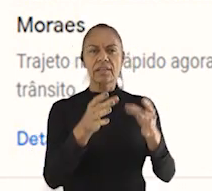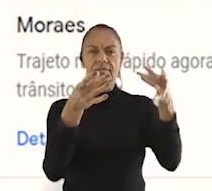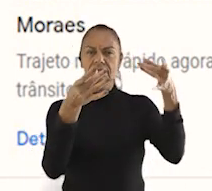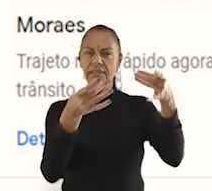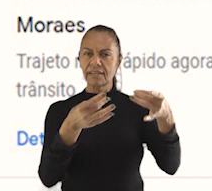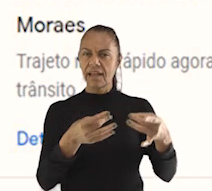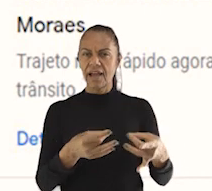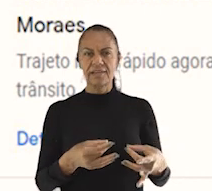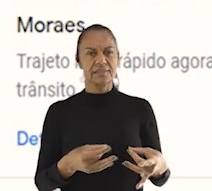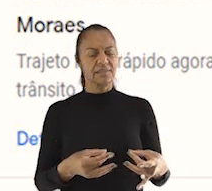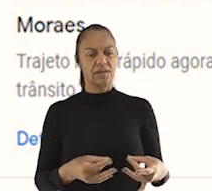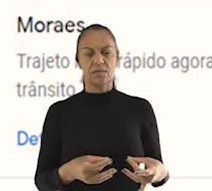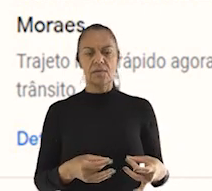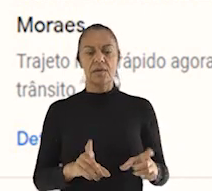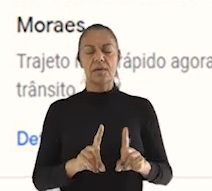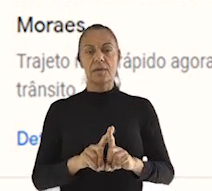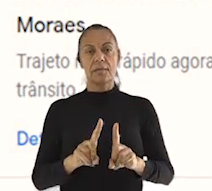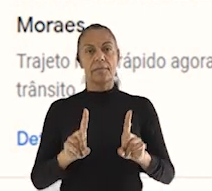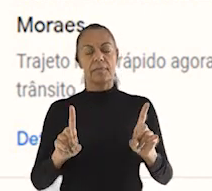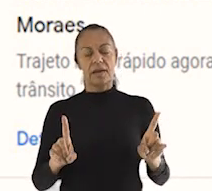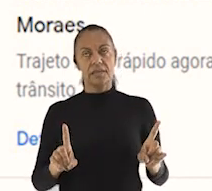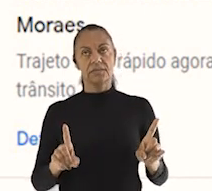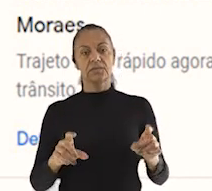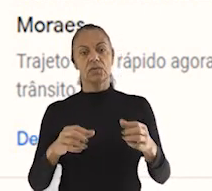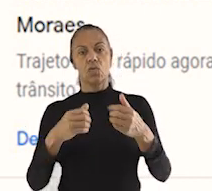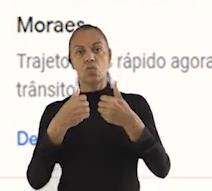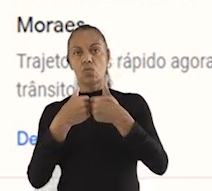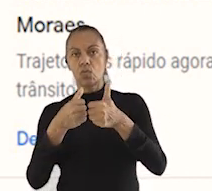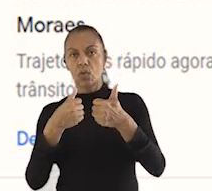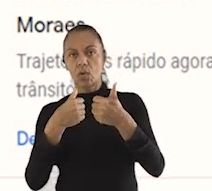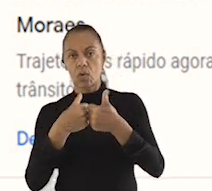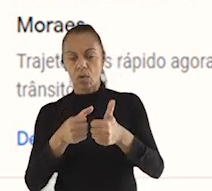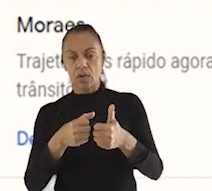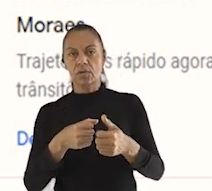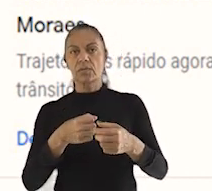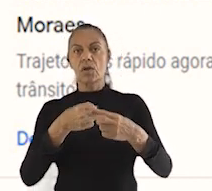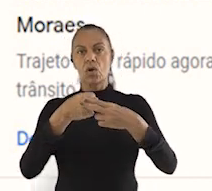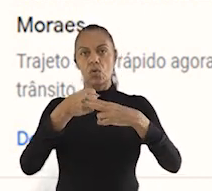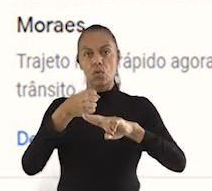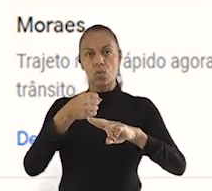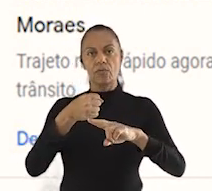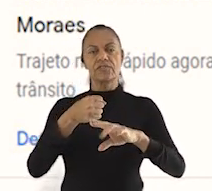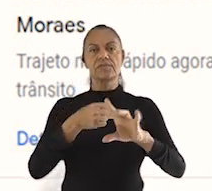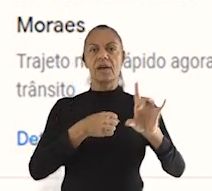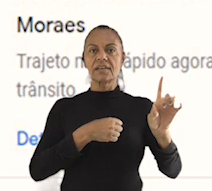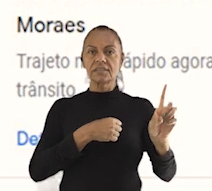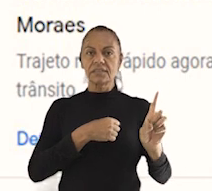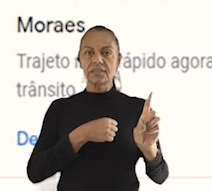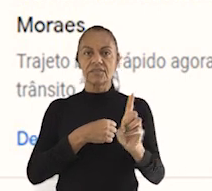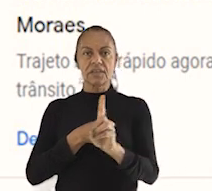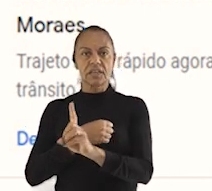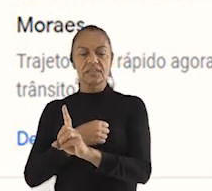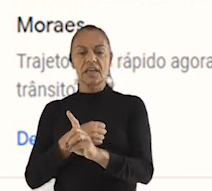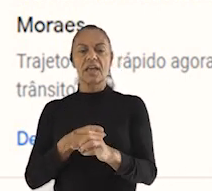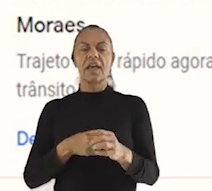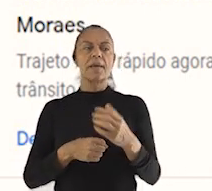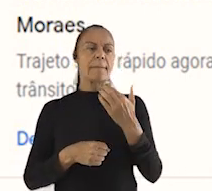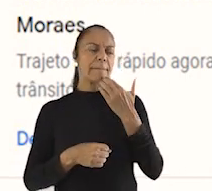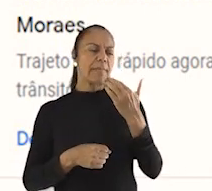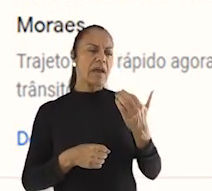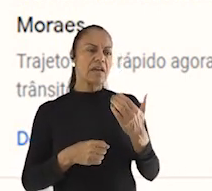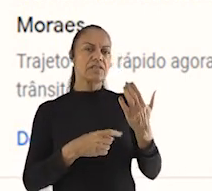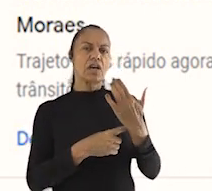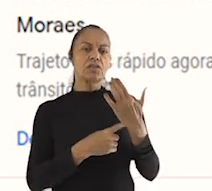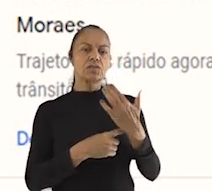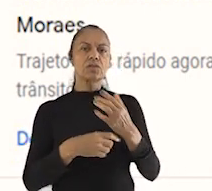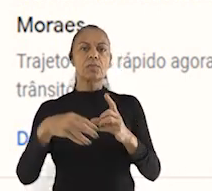minhas instruções não foram muito detalhadas, não é mesmo? Mas como o ônibus passa em frente ao local,